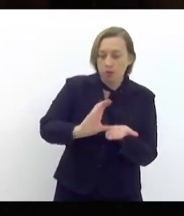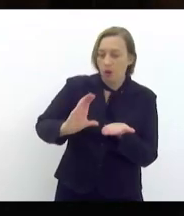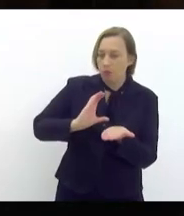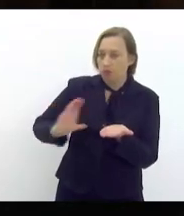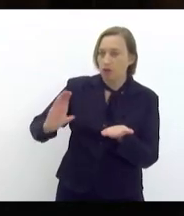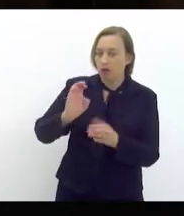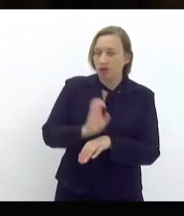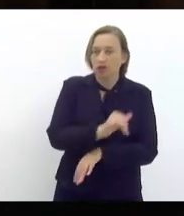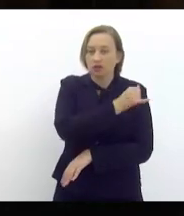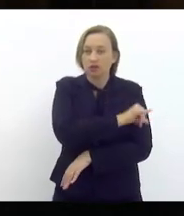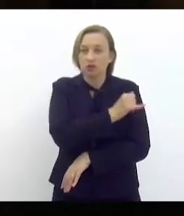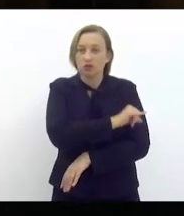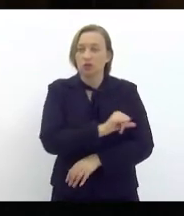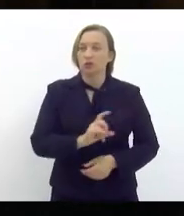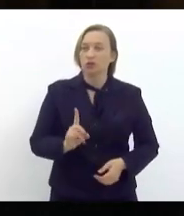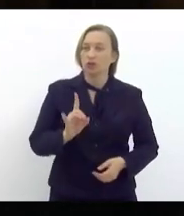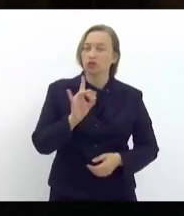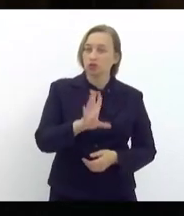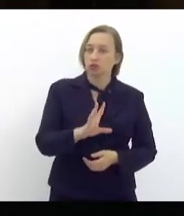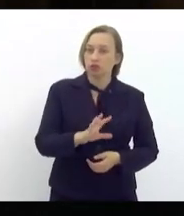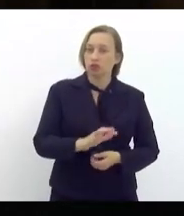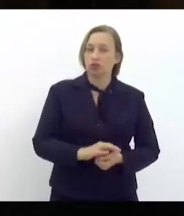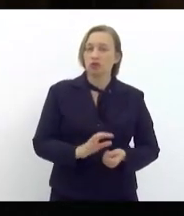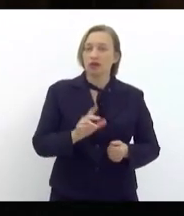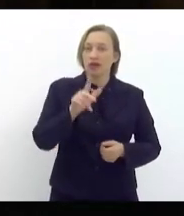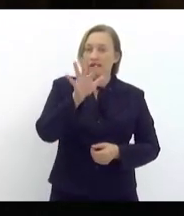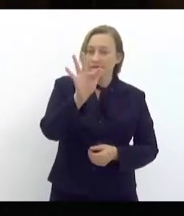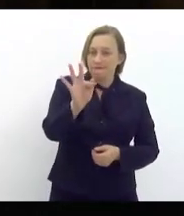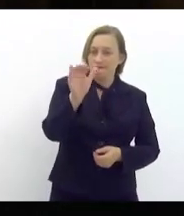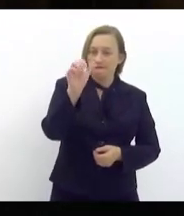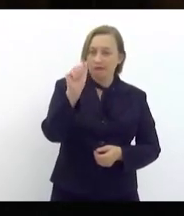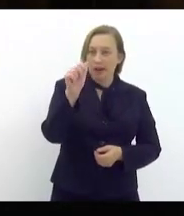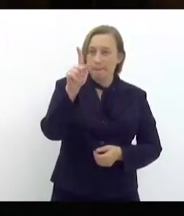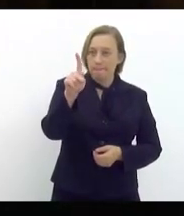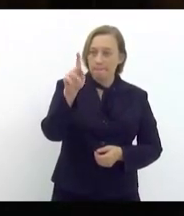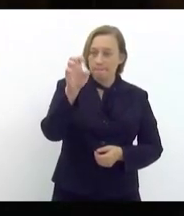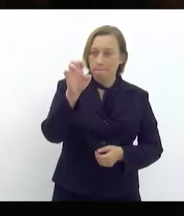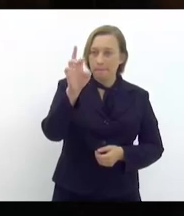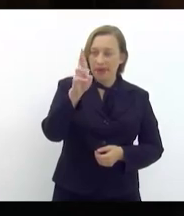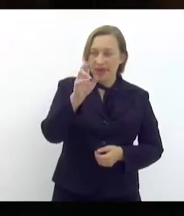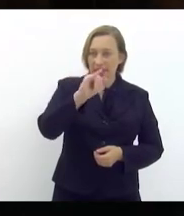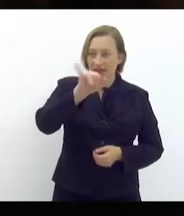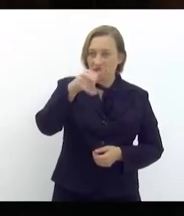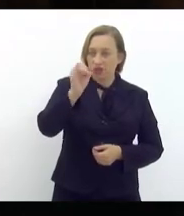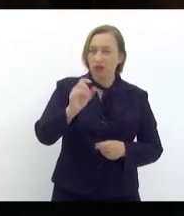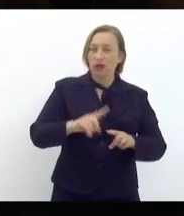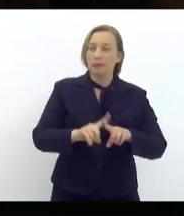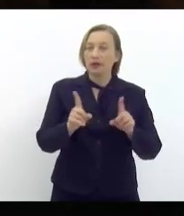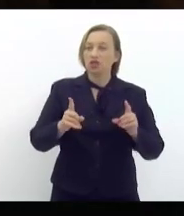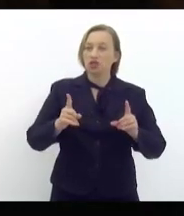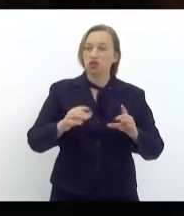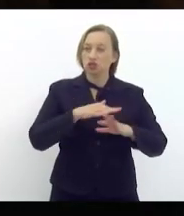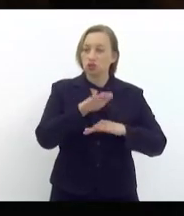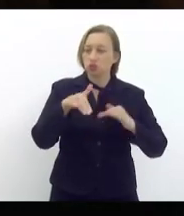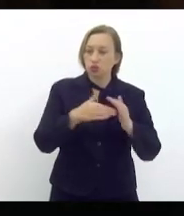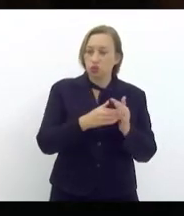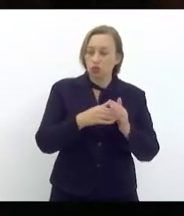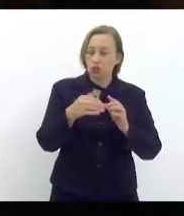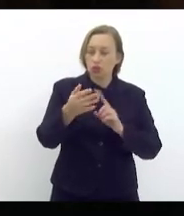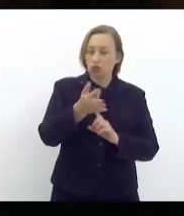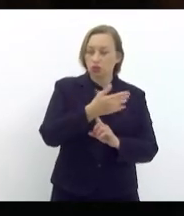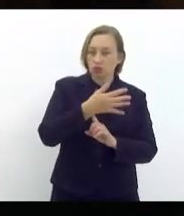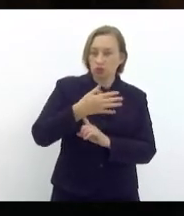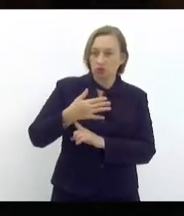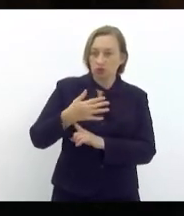garantindo assim não só para a FAPERJ mas também para todo o sistema de produção de ciência tecnologia e inovação do nosso